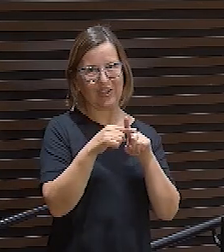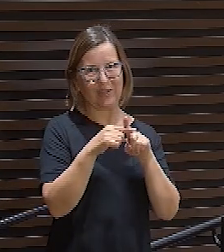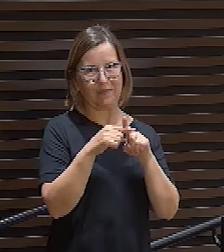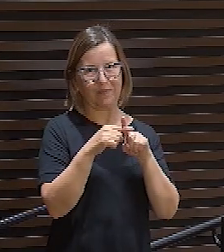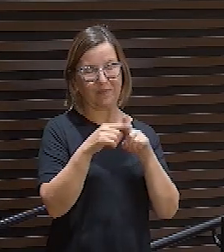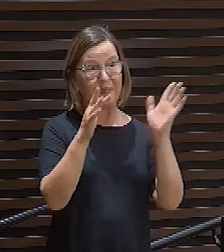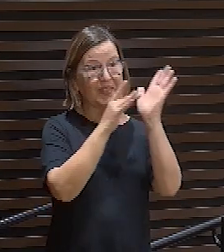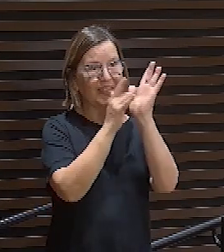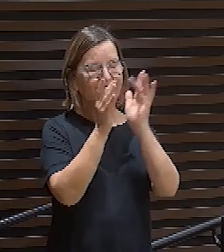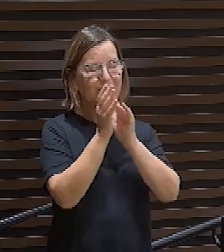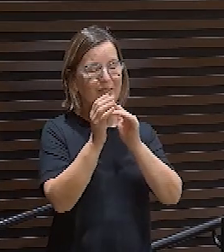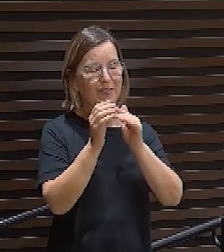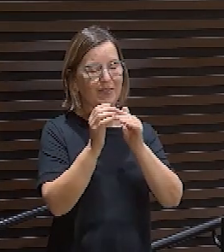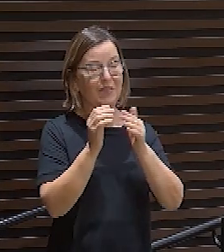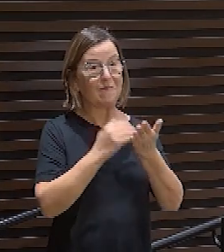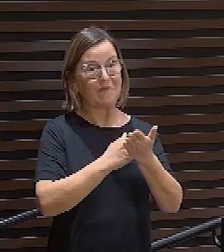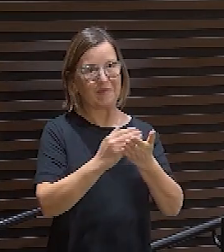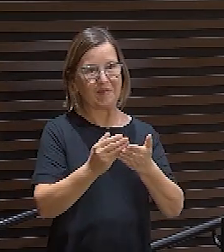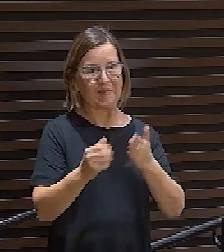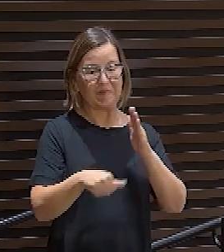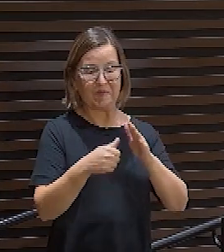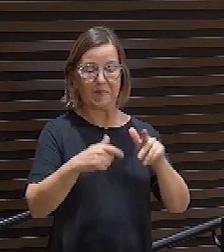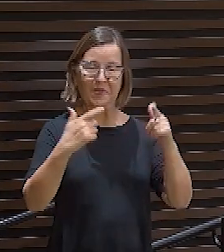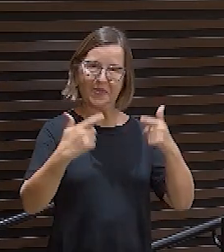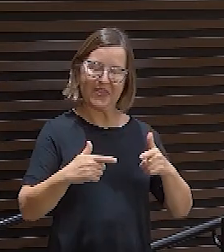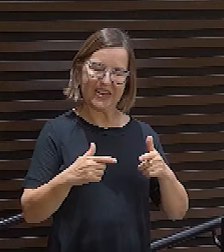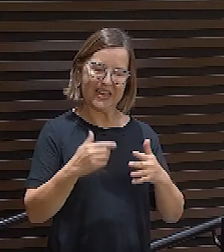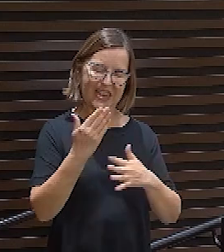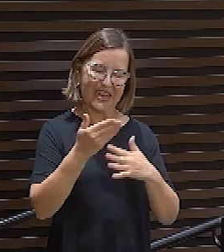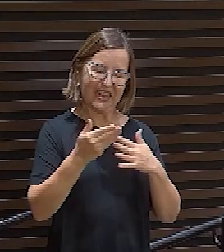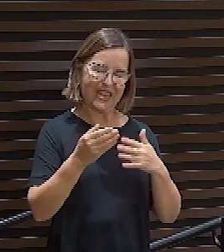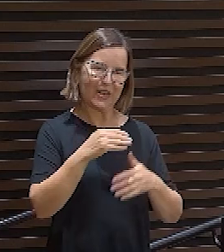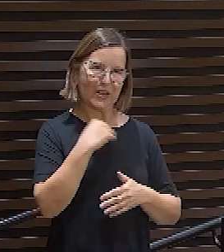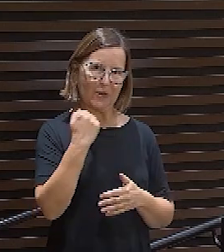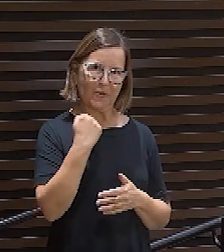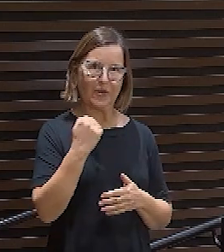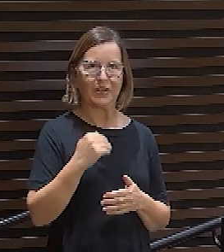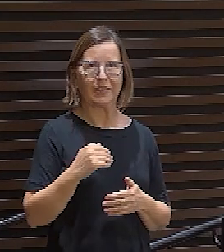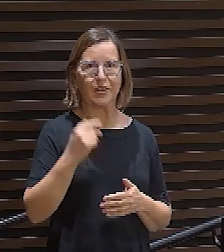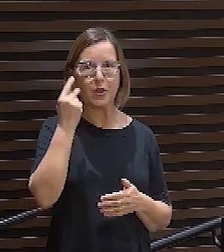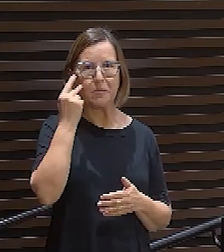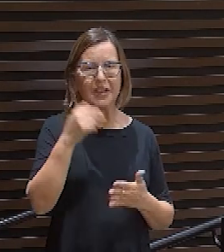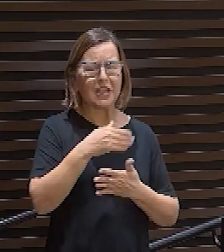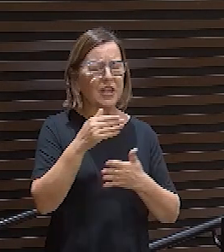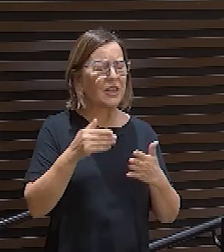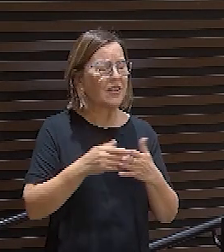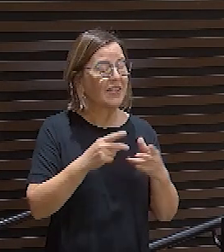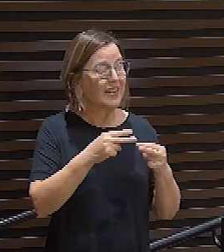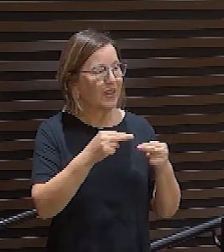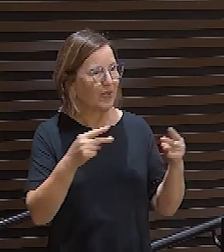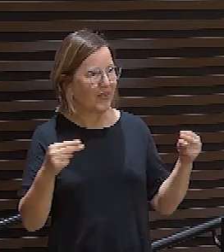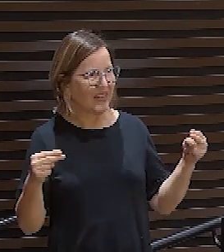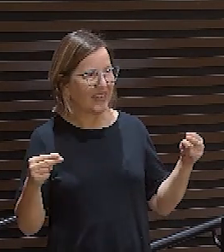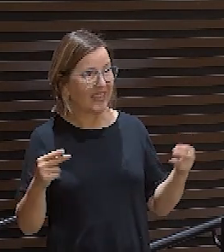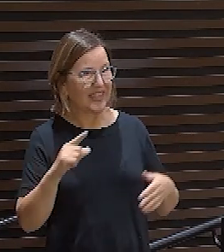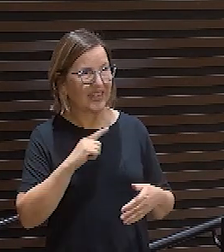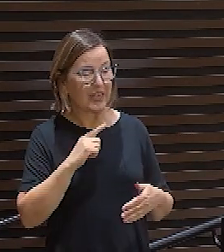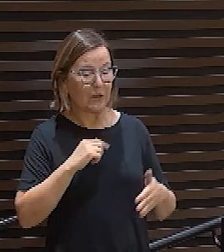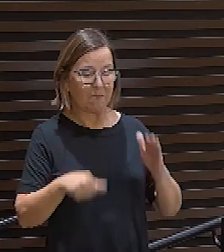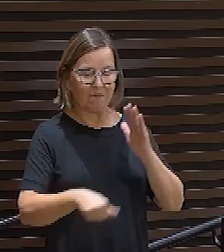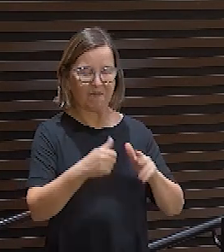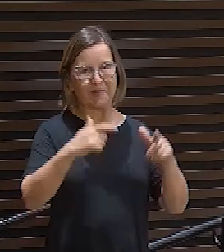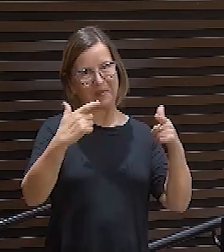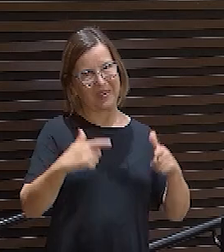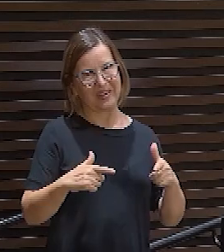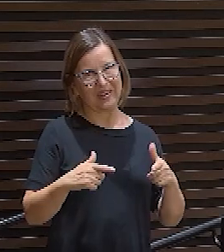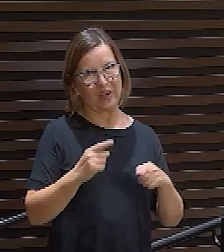o princípio, o primogênito dentre os mortos, para em todas as coisas ter a primazia.